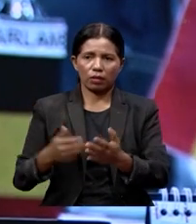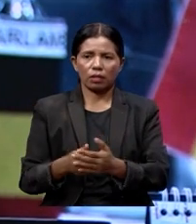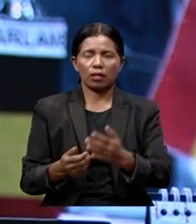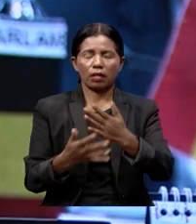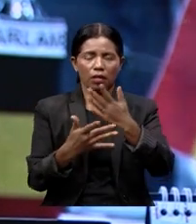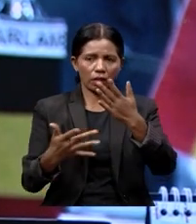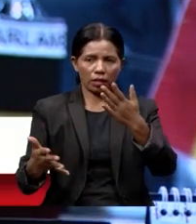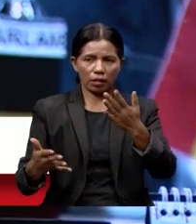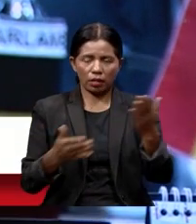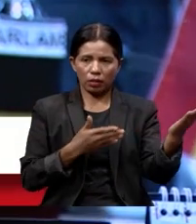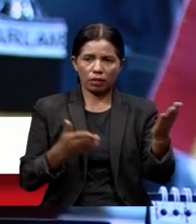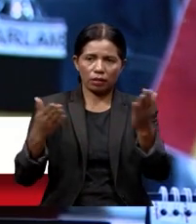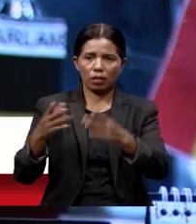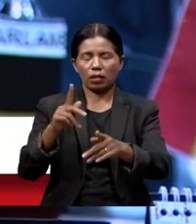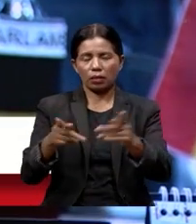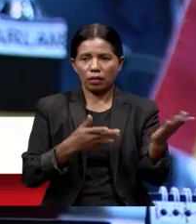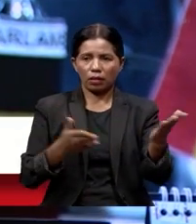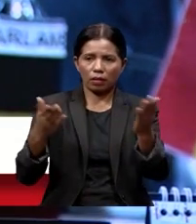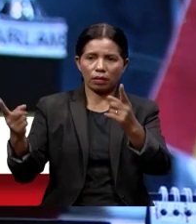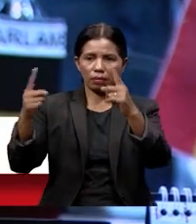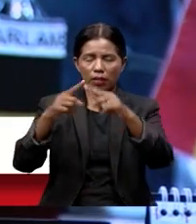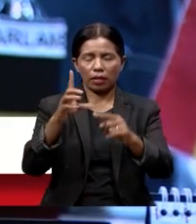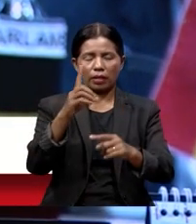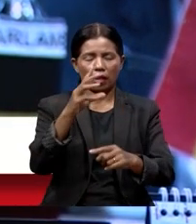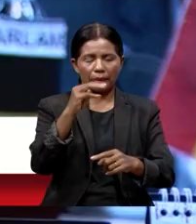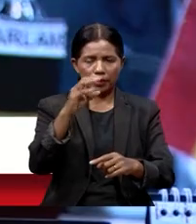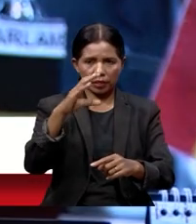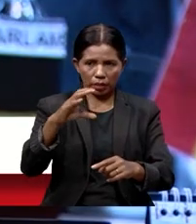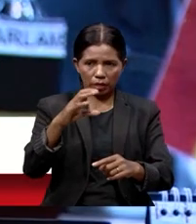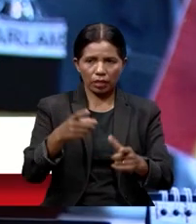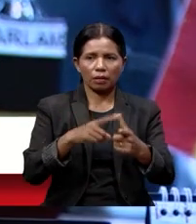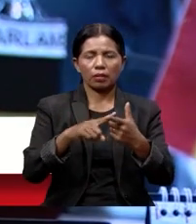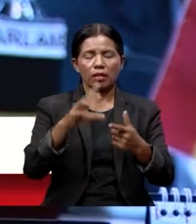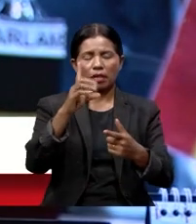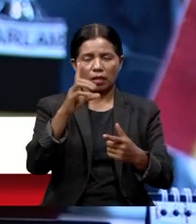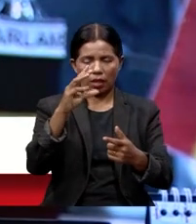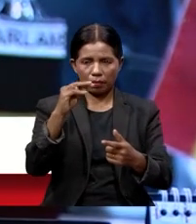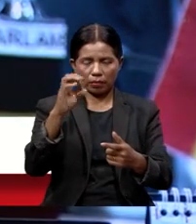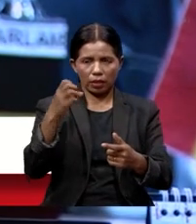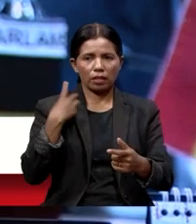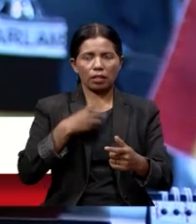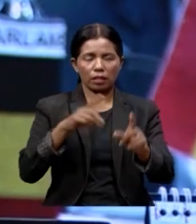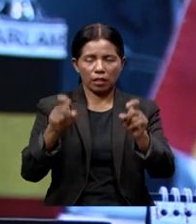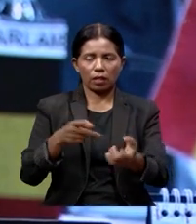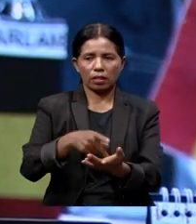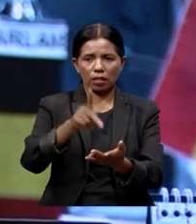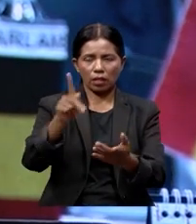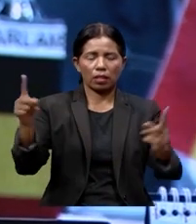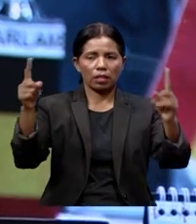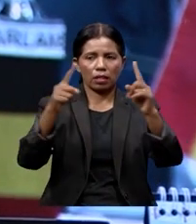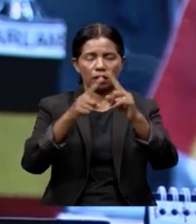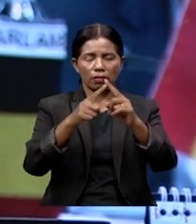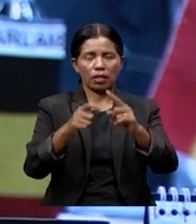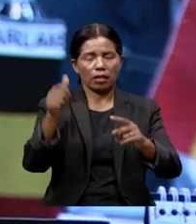né? Tula Rásico, o paciente Tula Rásico, mais valia DMC. E depois, o DMC tem que selo. E a análise